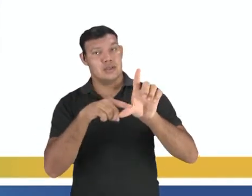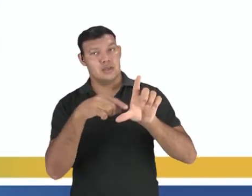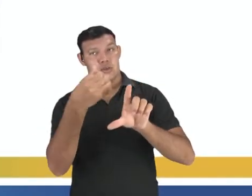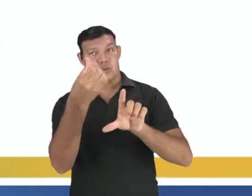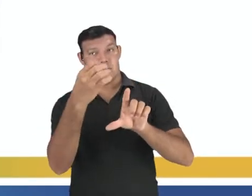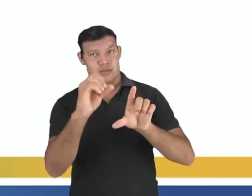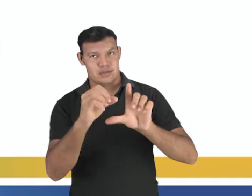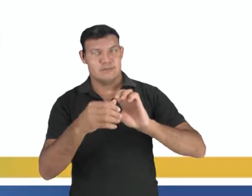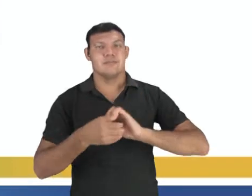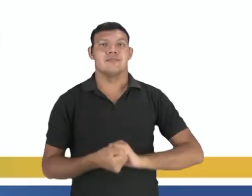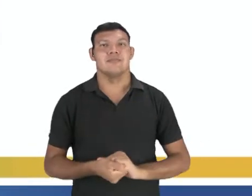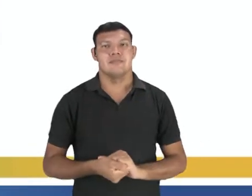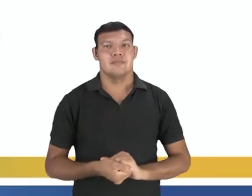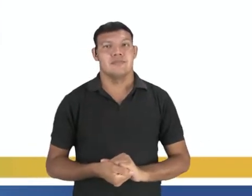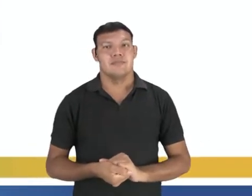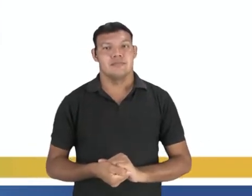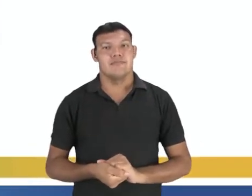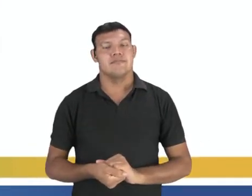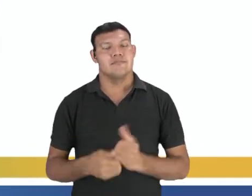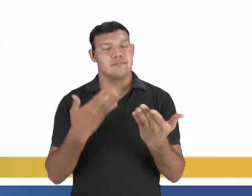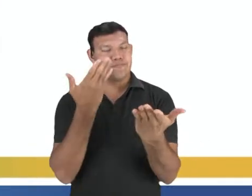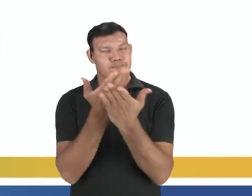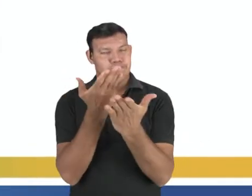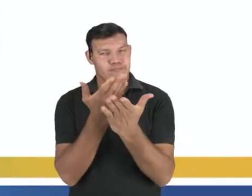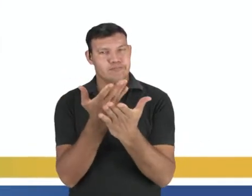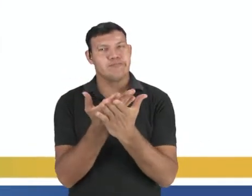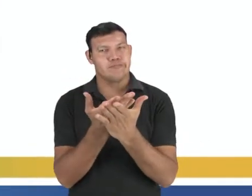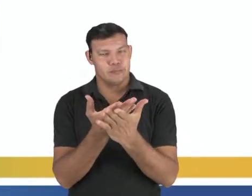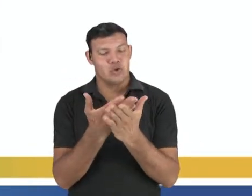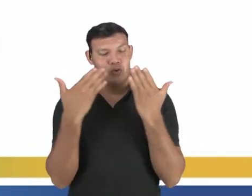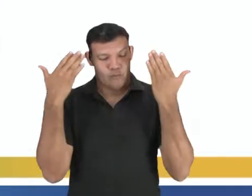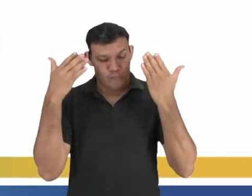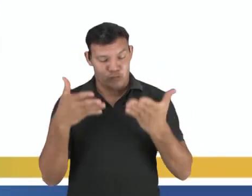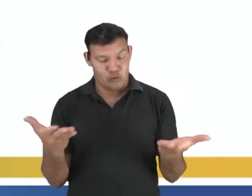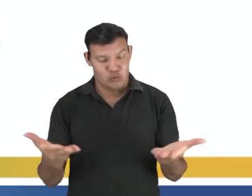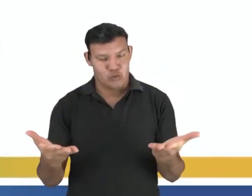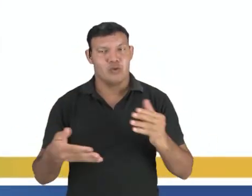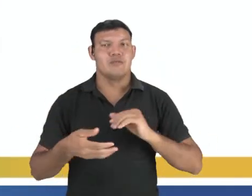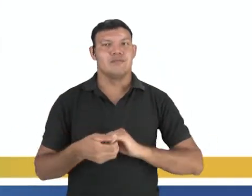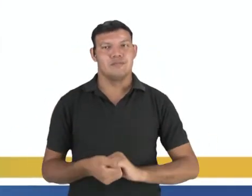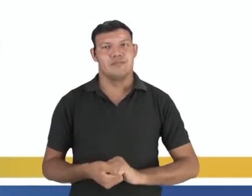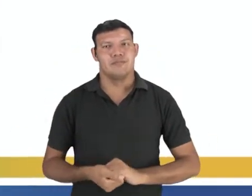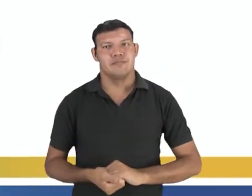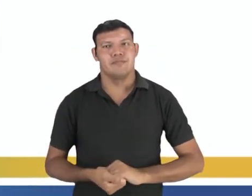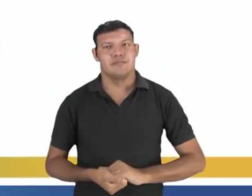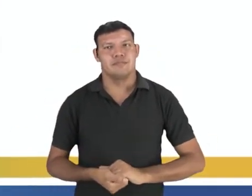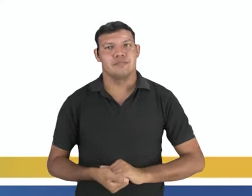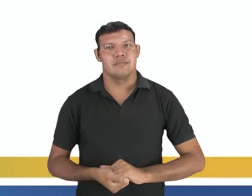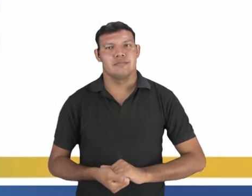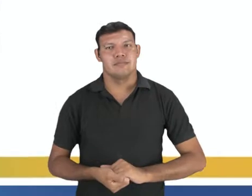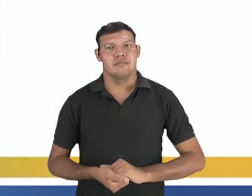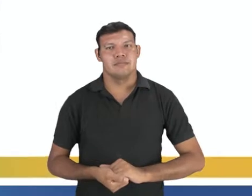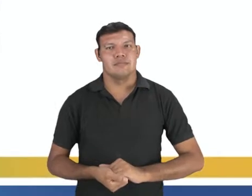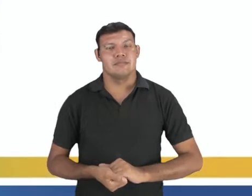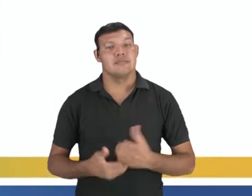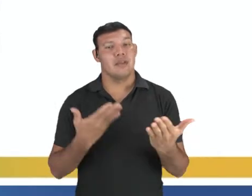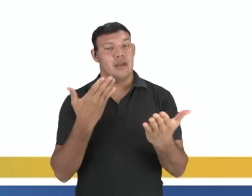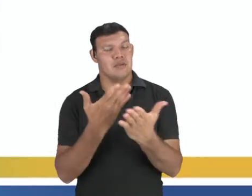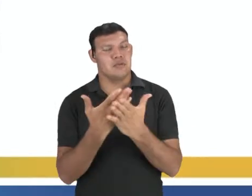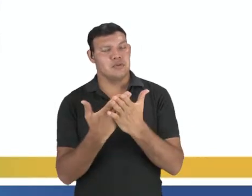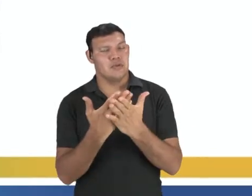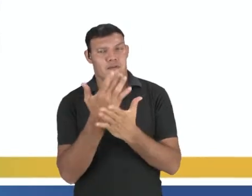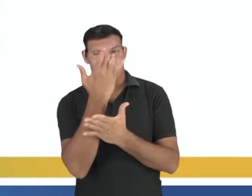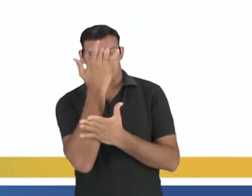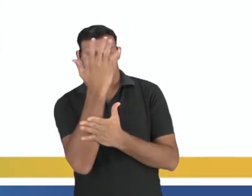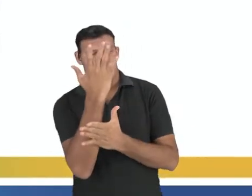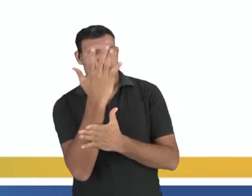tá? A gente vai dar uma trabalhada muito em cima disso hoje. Então, é uma aula simples,